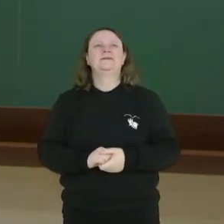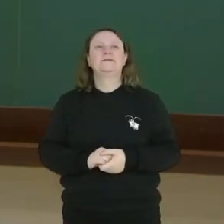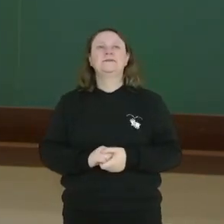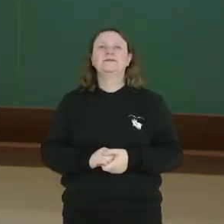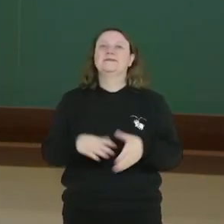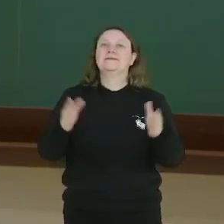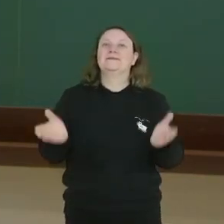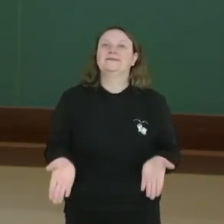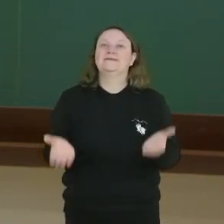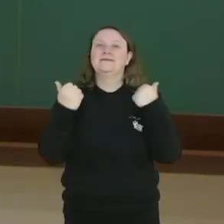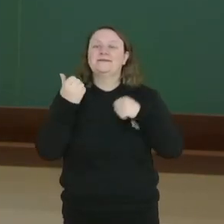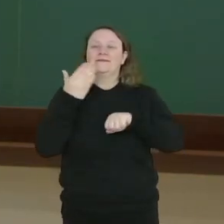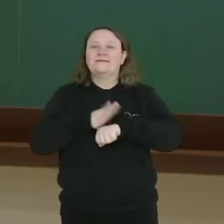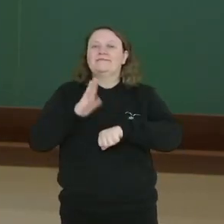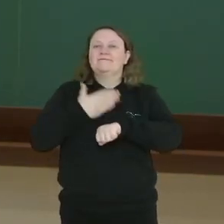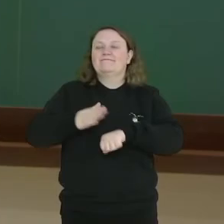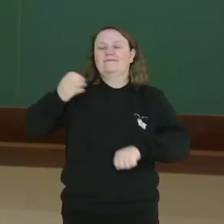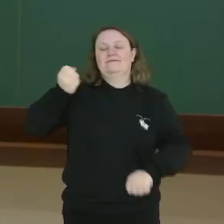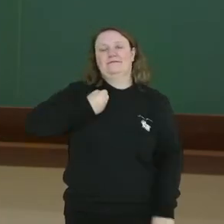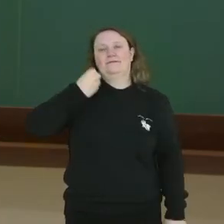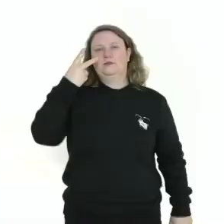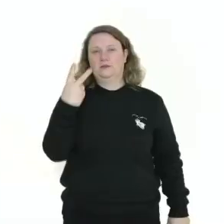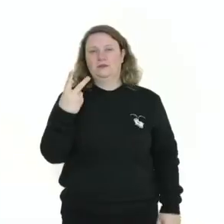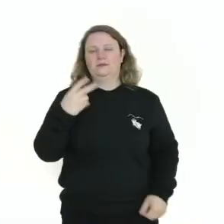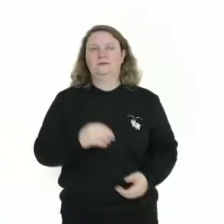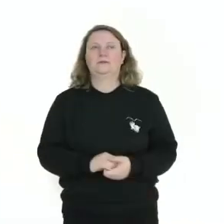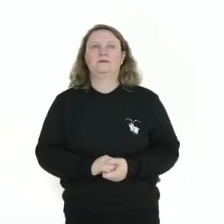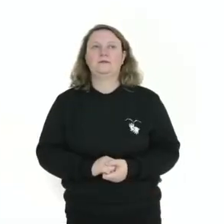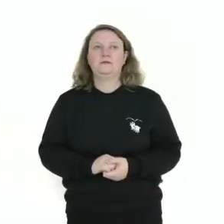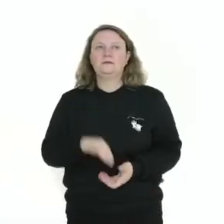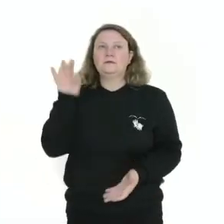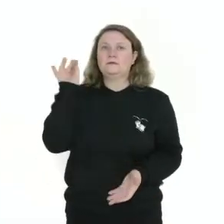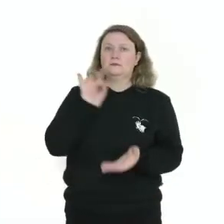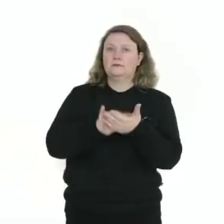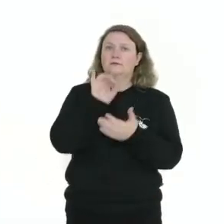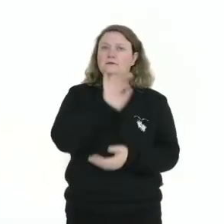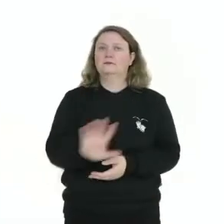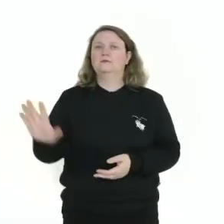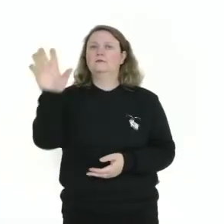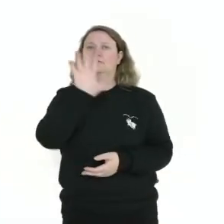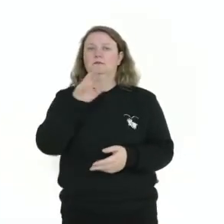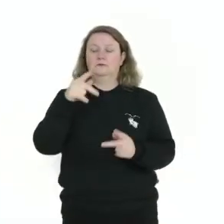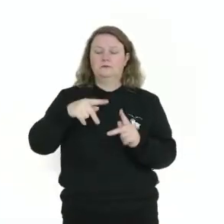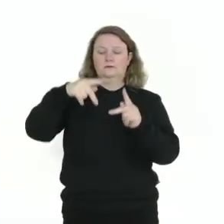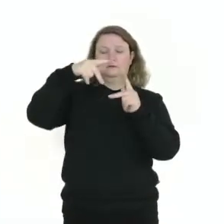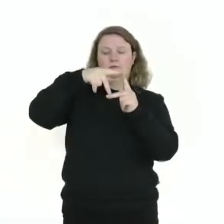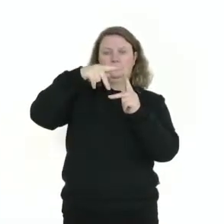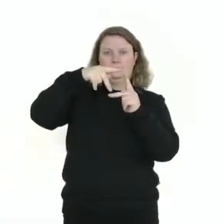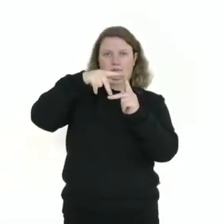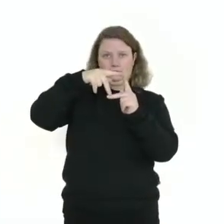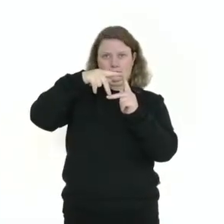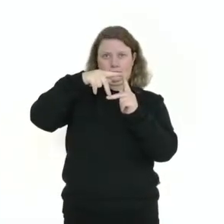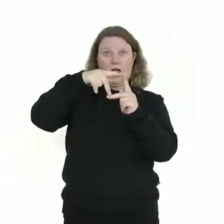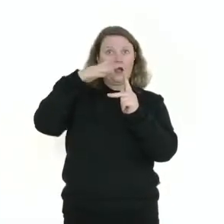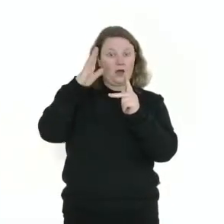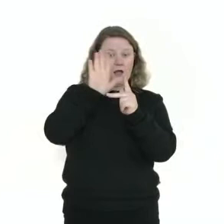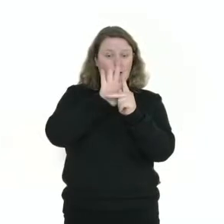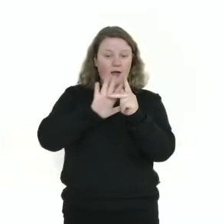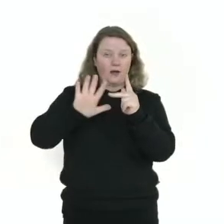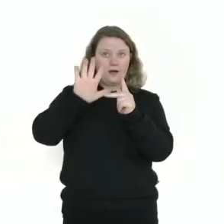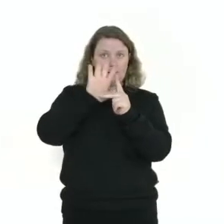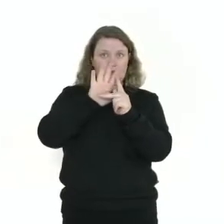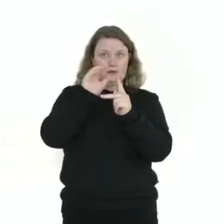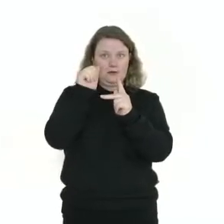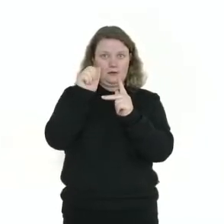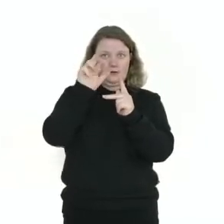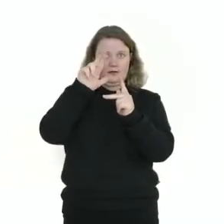para isso eu tenho exercício 2, ó. Aguenta aí. Determine a área de um quadrado inscrito, então ele quer a área, tá bom? Para eu